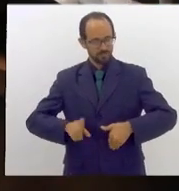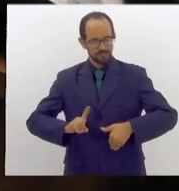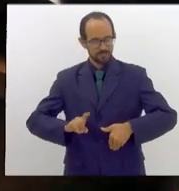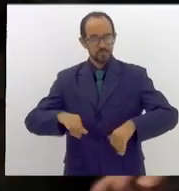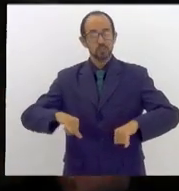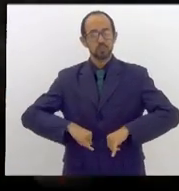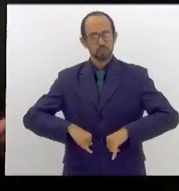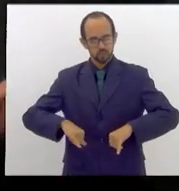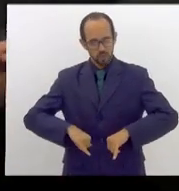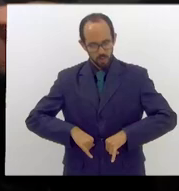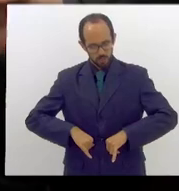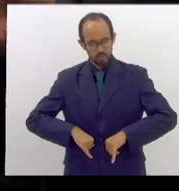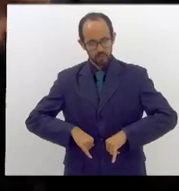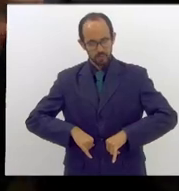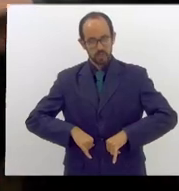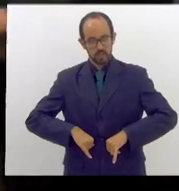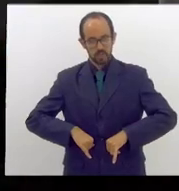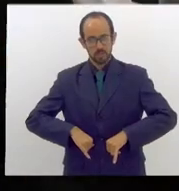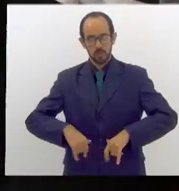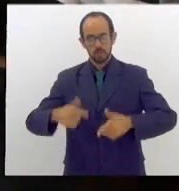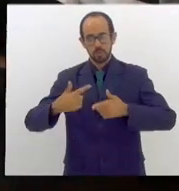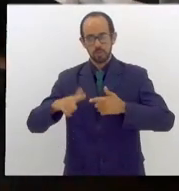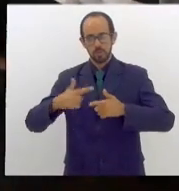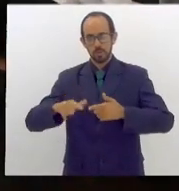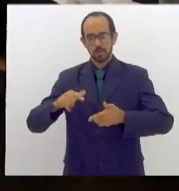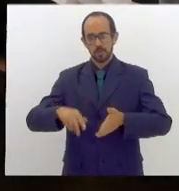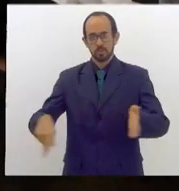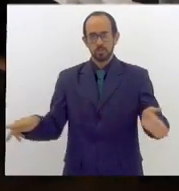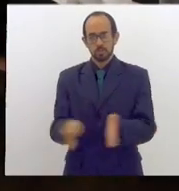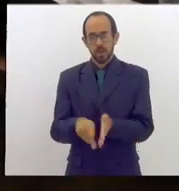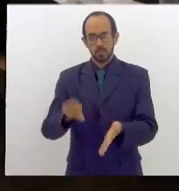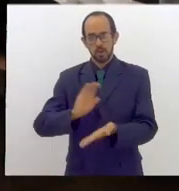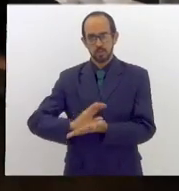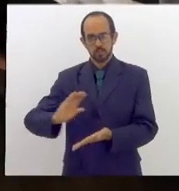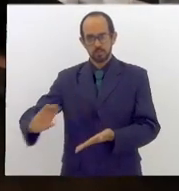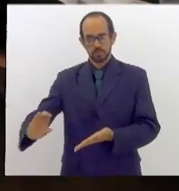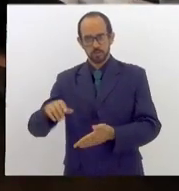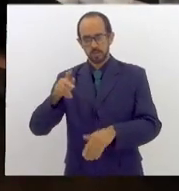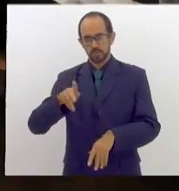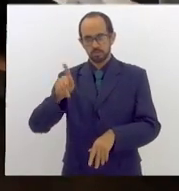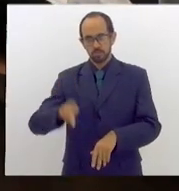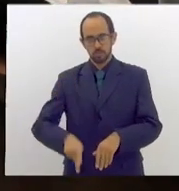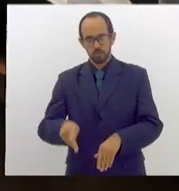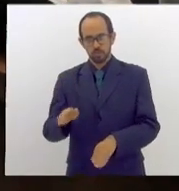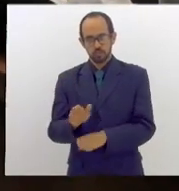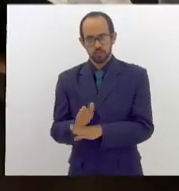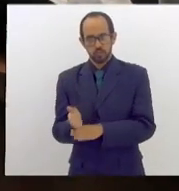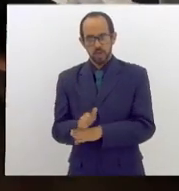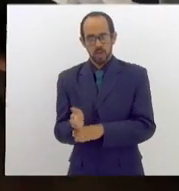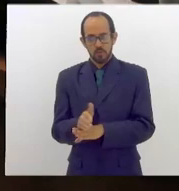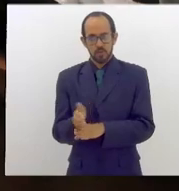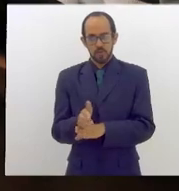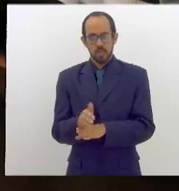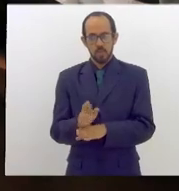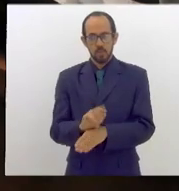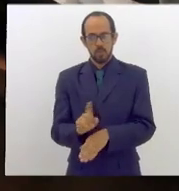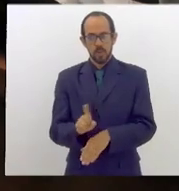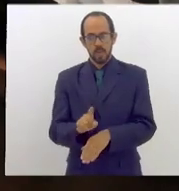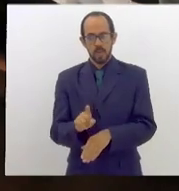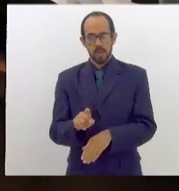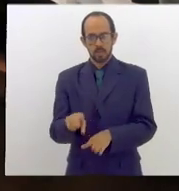próprio orçamento do governo onde as pessoas que são mais vulnerabilizadas não serão